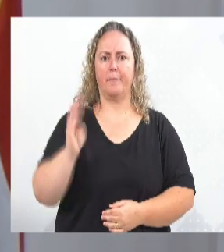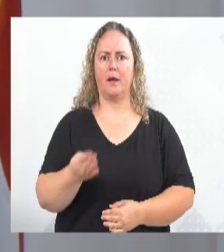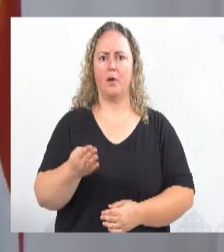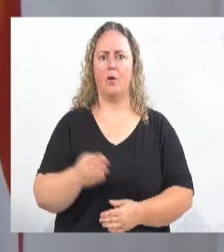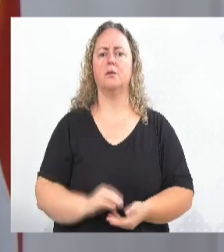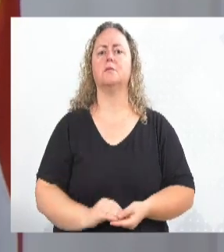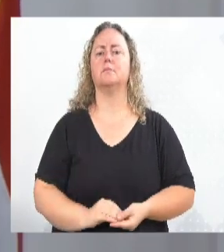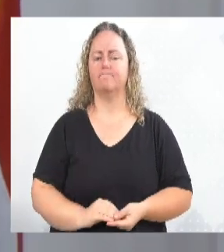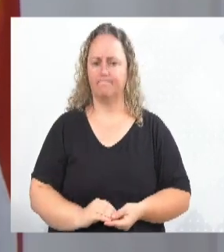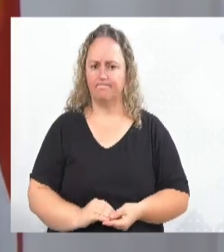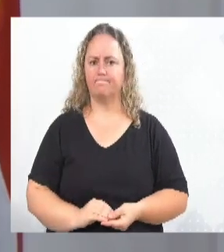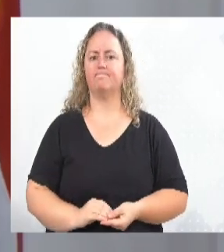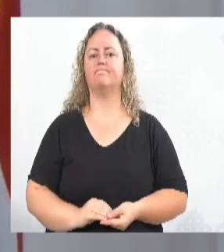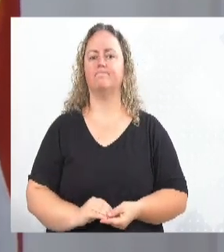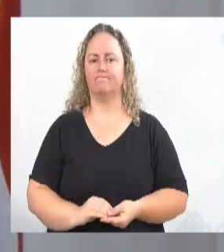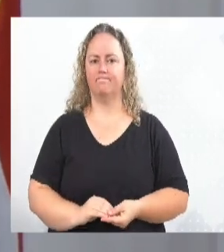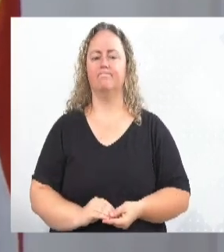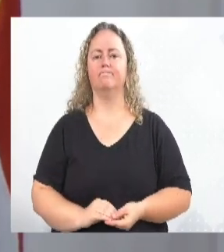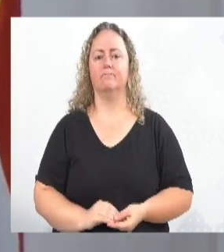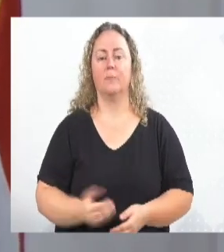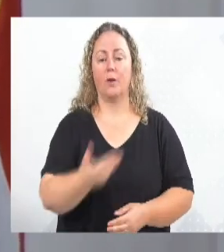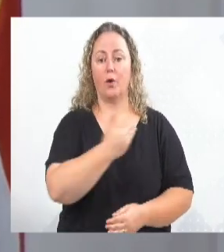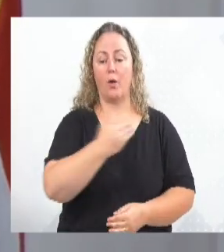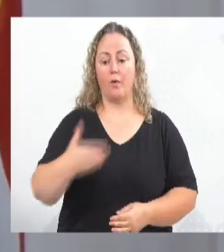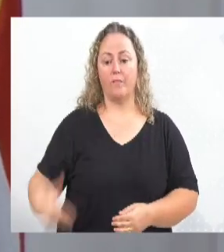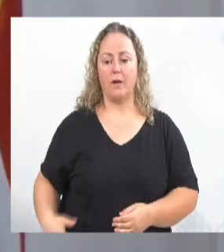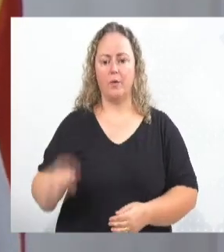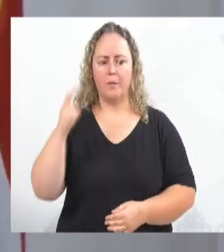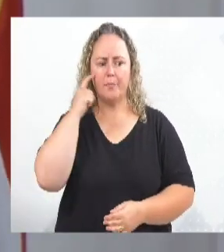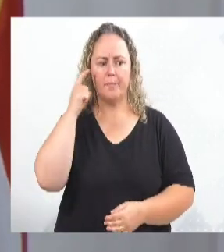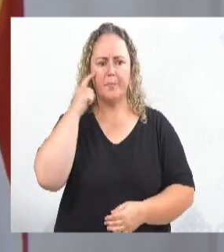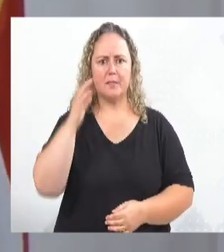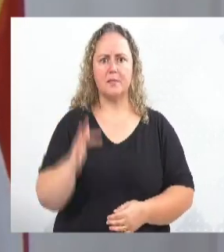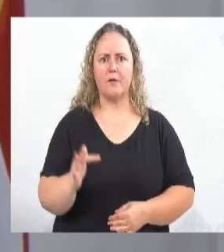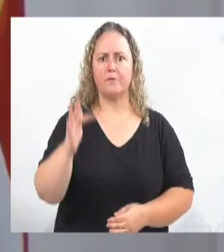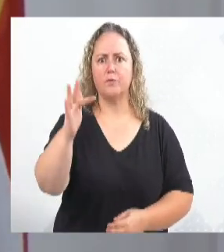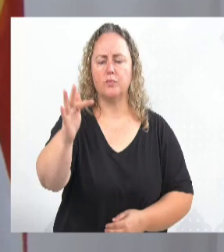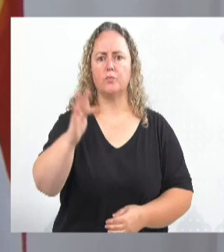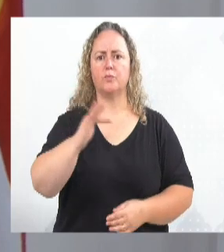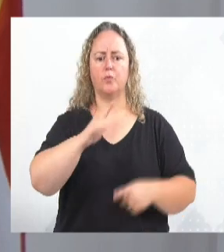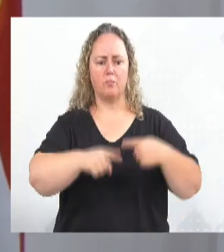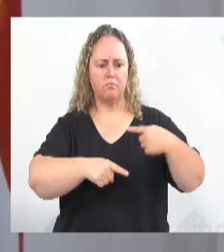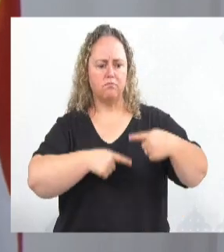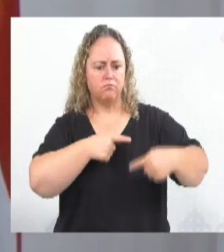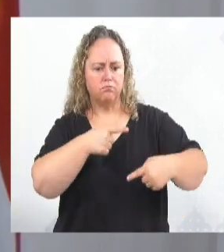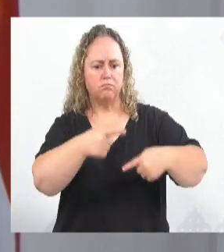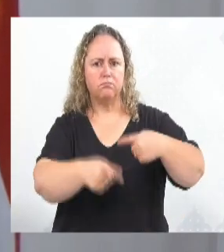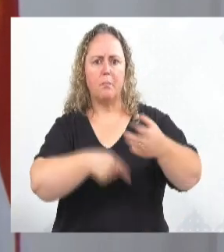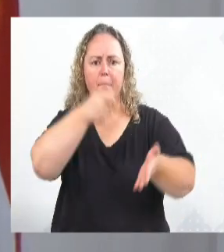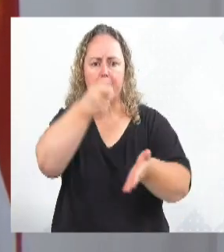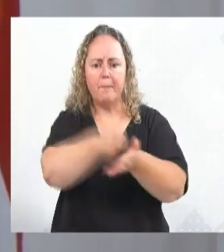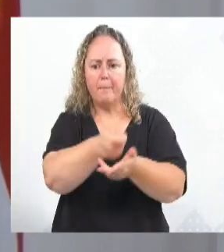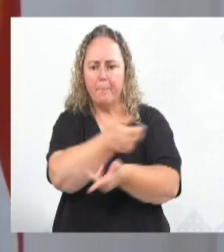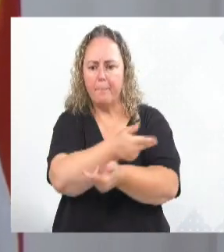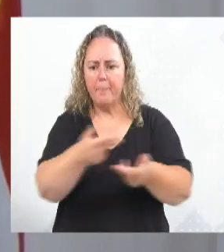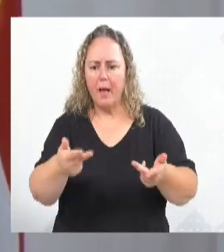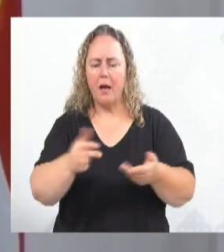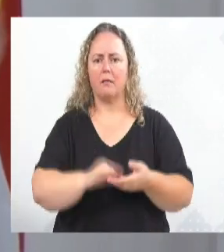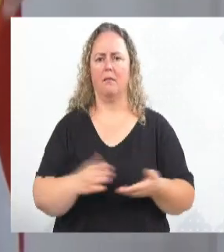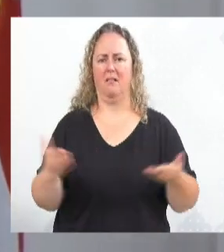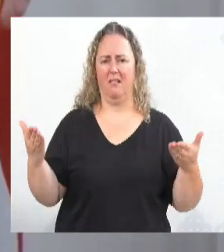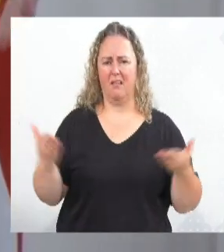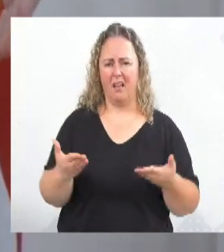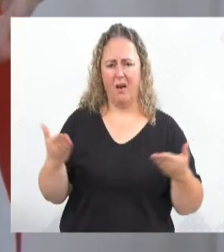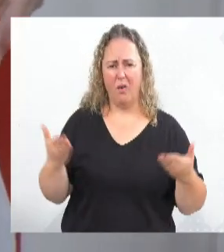reais. Ou seja, de um lado um governo que pensa no futuro, que pensa nas próximas gerações e que paga as suas contas. E agora desse